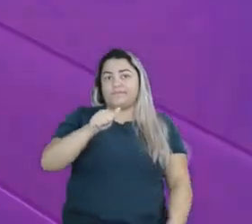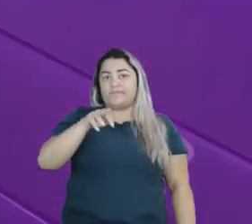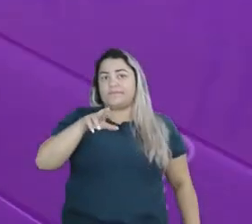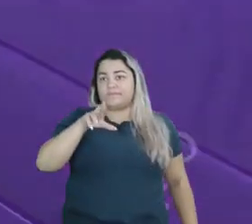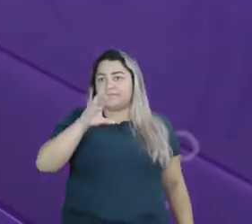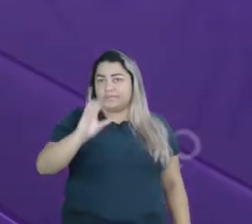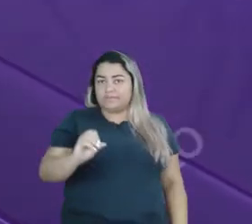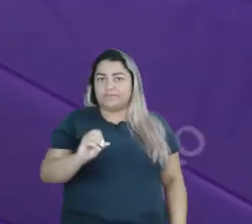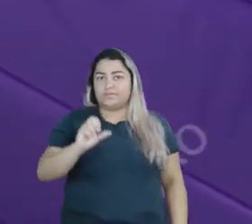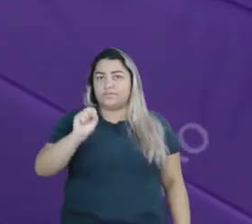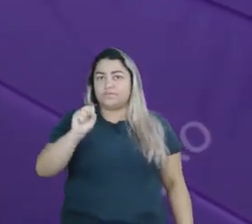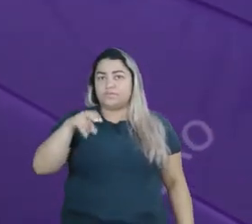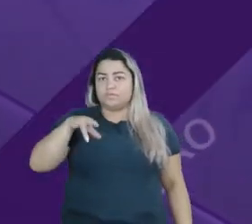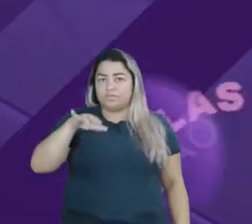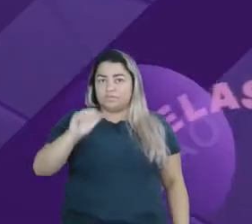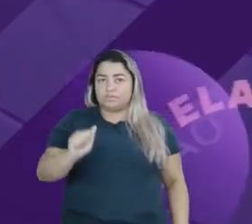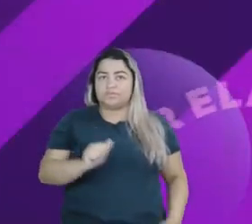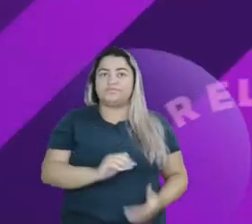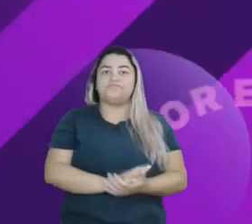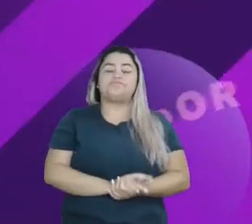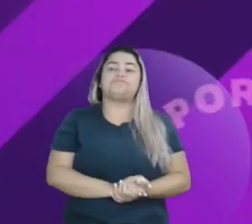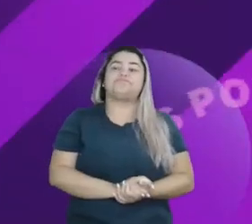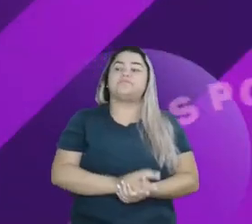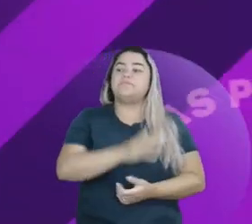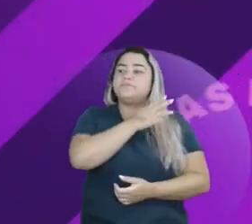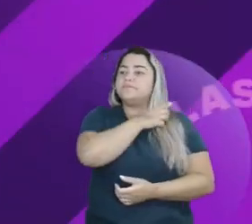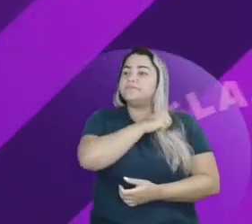Afrodescendente, Sônia Terra.